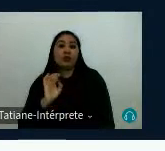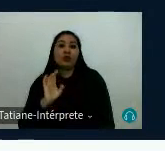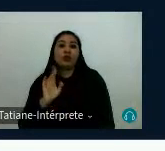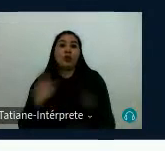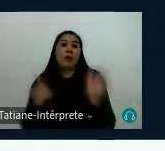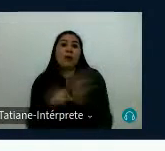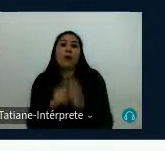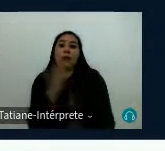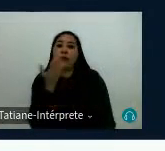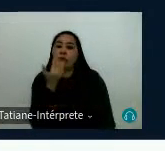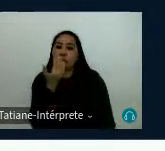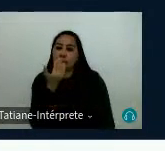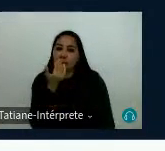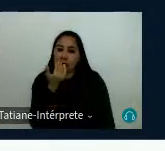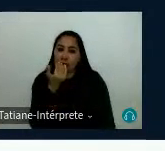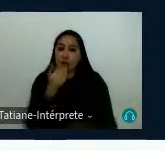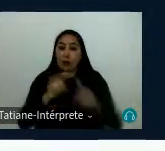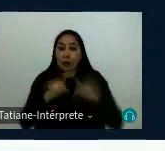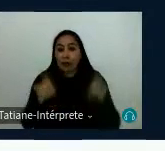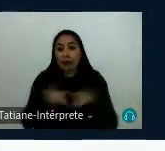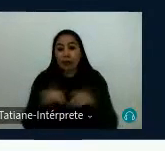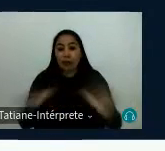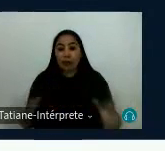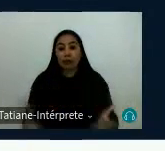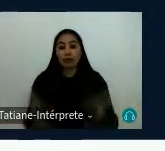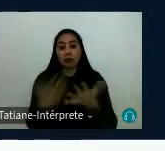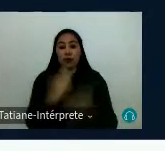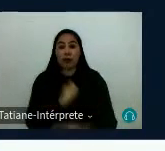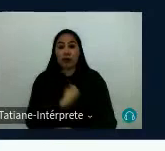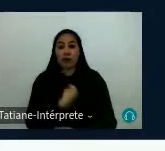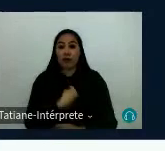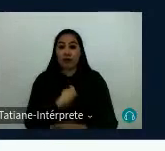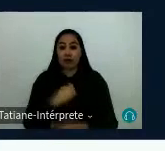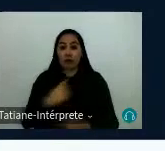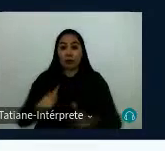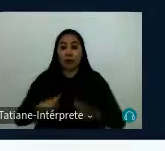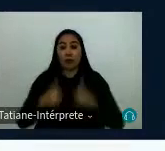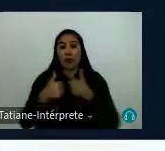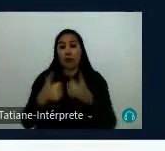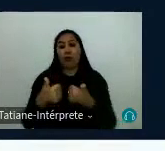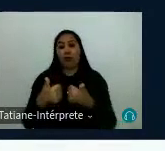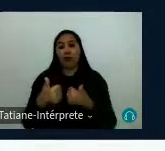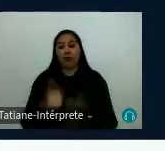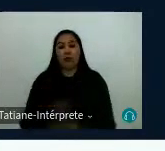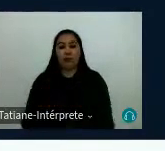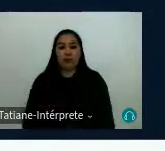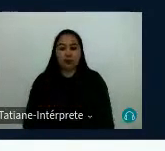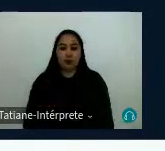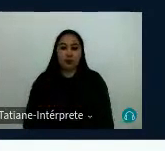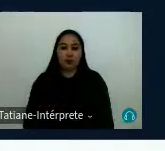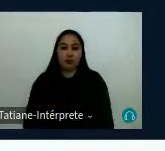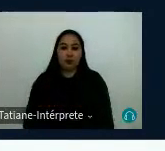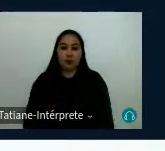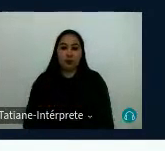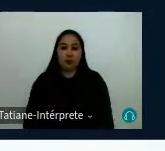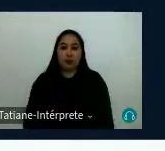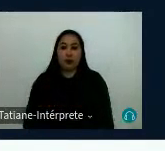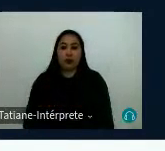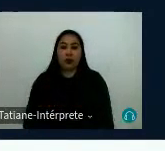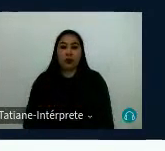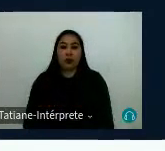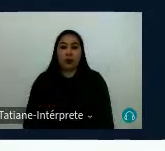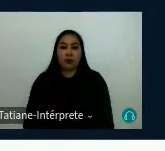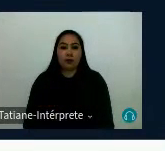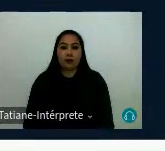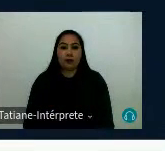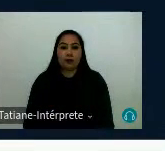né, mas para a promoção de uma vida de mais qualidade. Então, dentre eles,